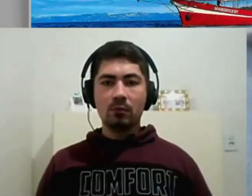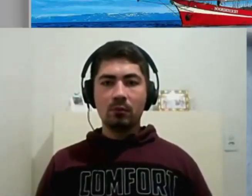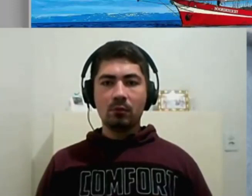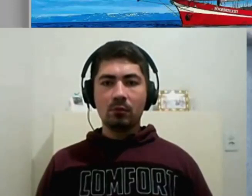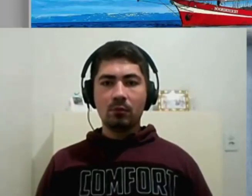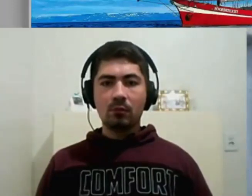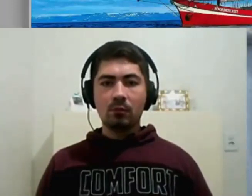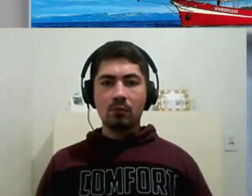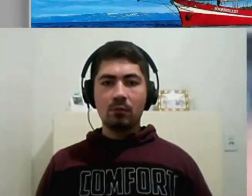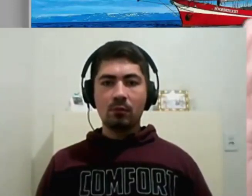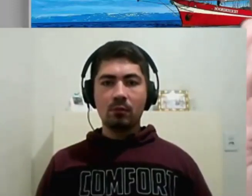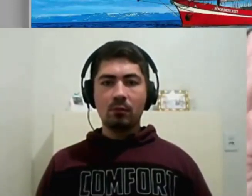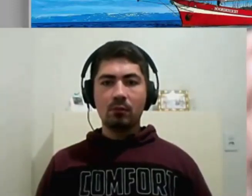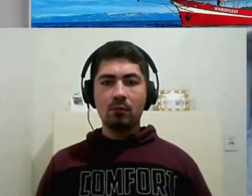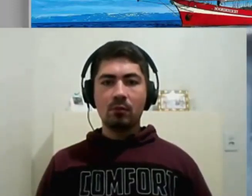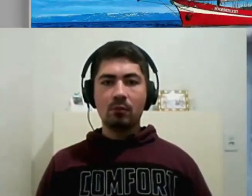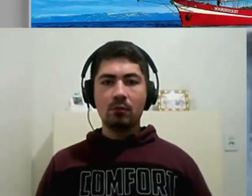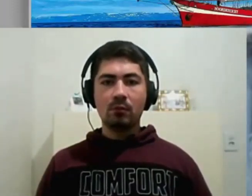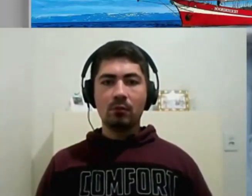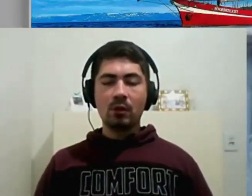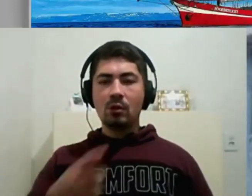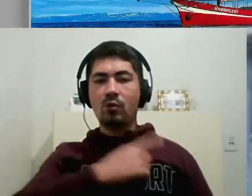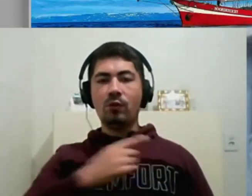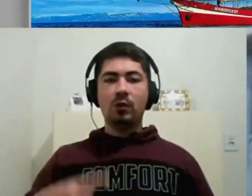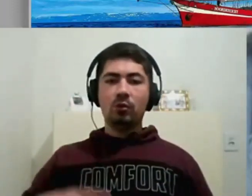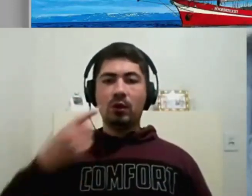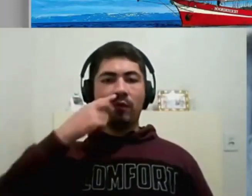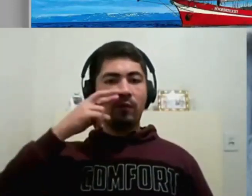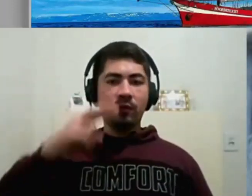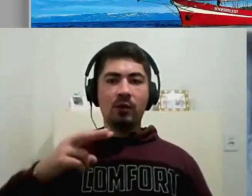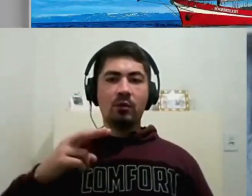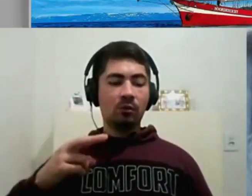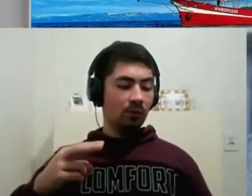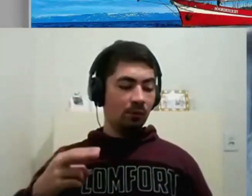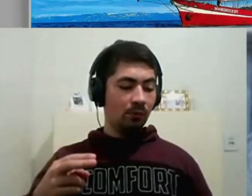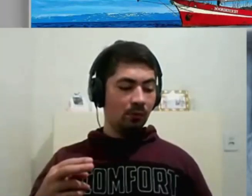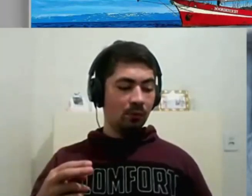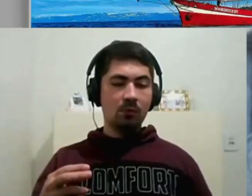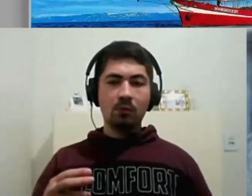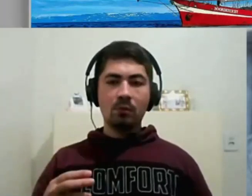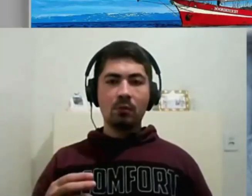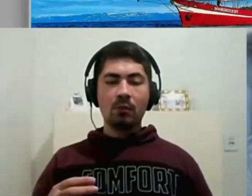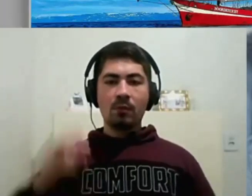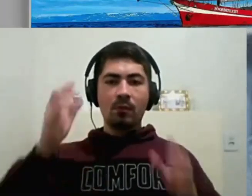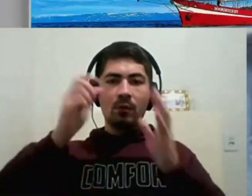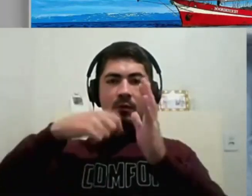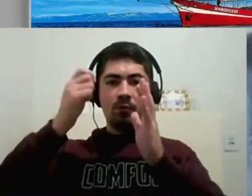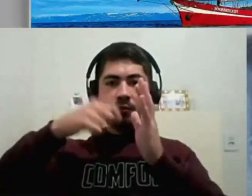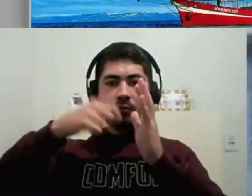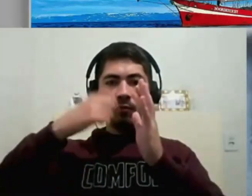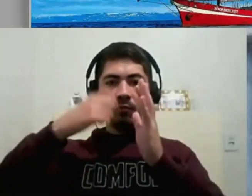governador está verificando aqui, o governador Sérgio Bassejo, ele está escrevendo que ele está sem câmera, mas será que está com áudio?